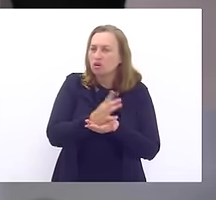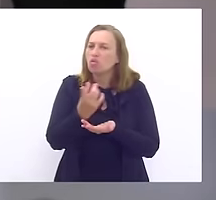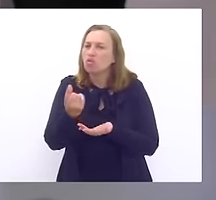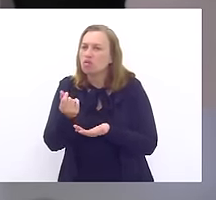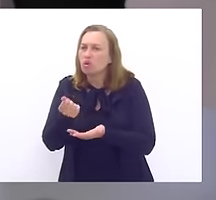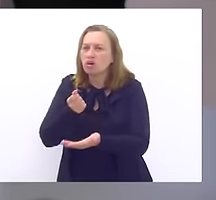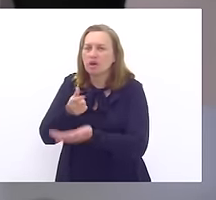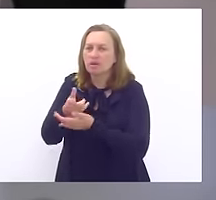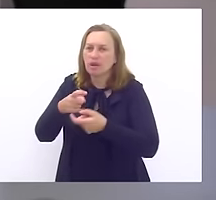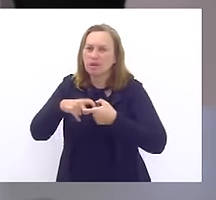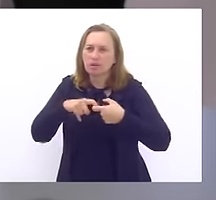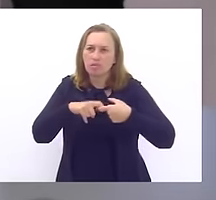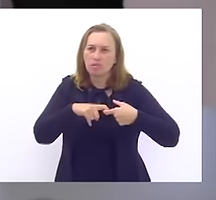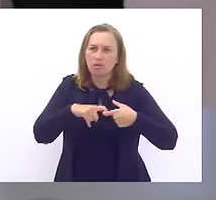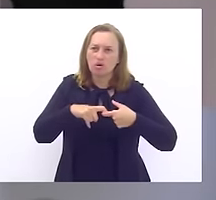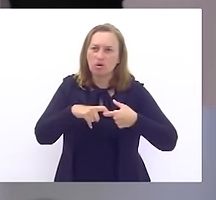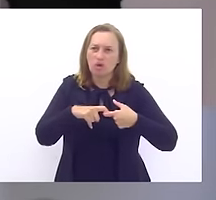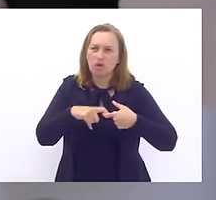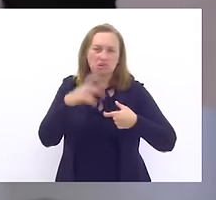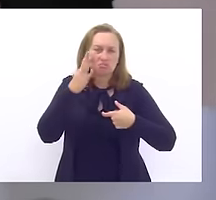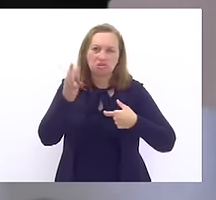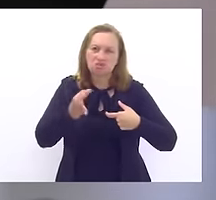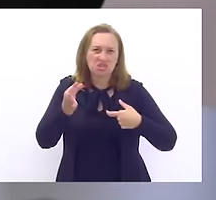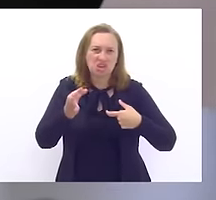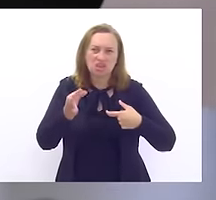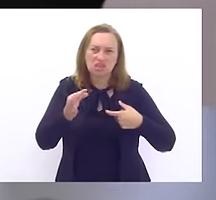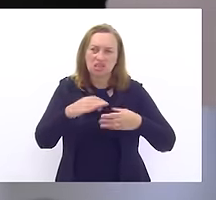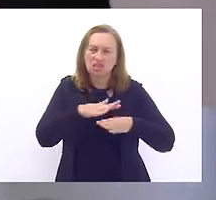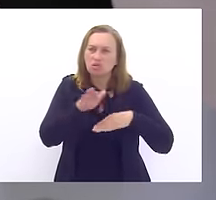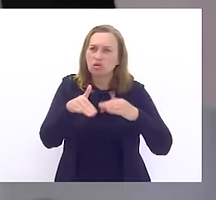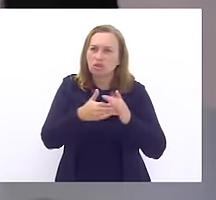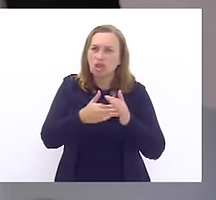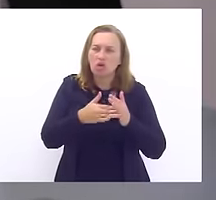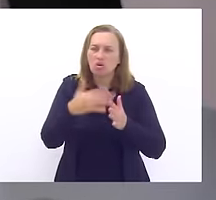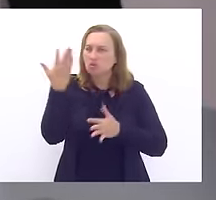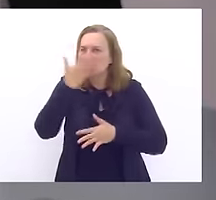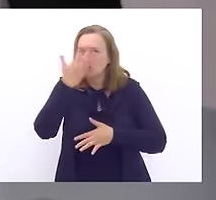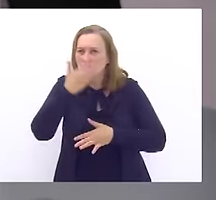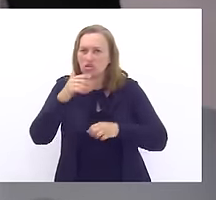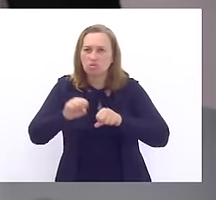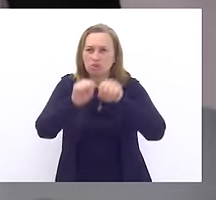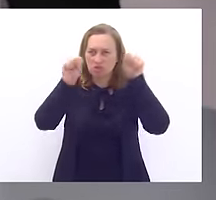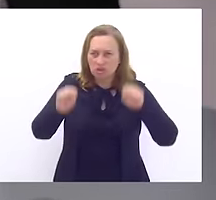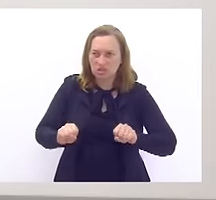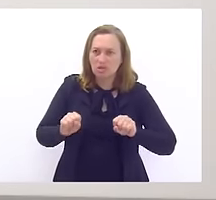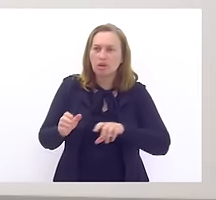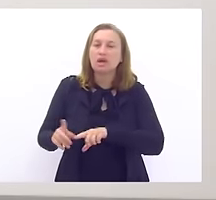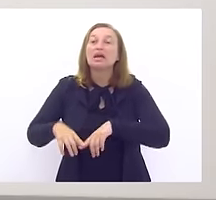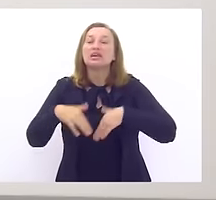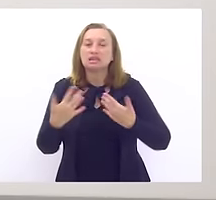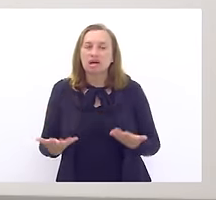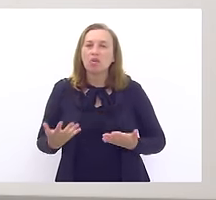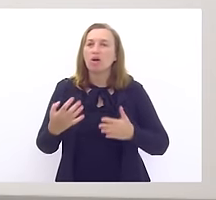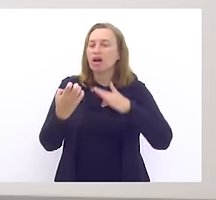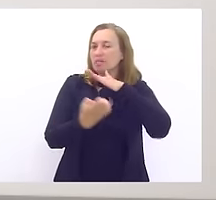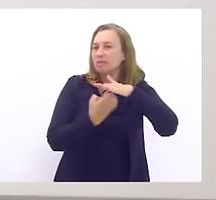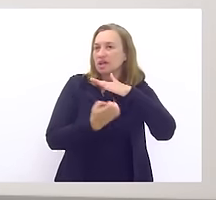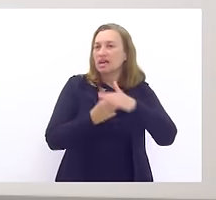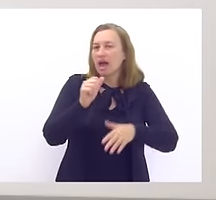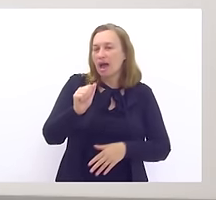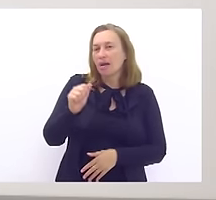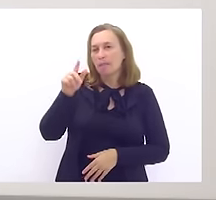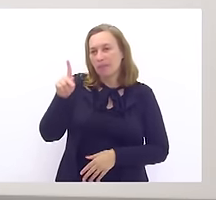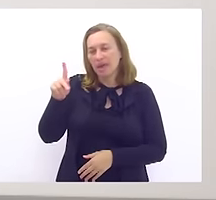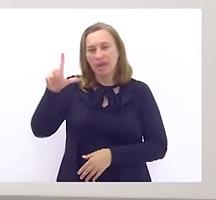taxa que ele pagou aqui a diferenciação ali eu não sei eu não enxergo isso pelo sistema do CF então a empresa a empresa apl que é